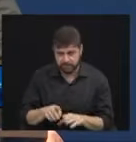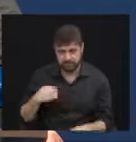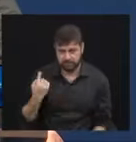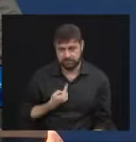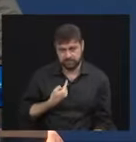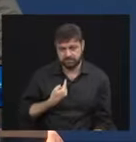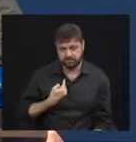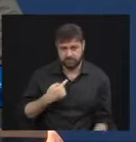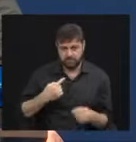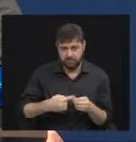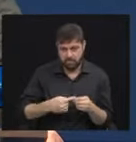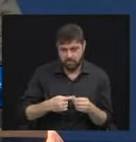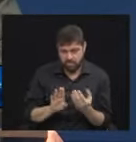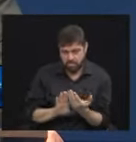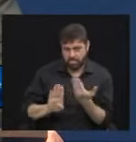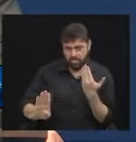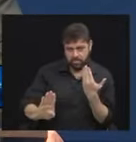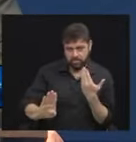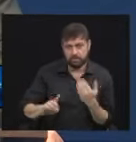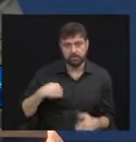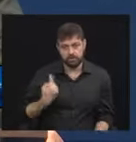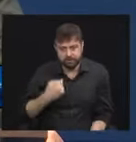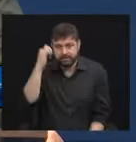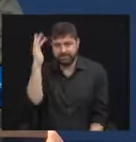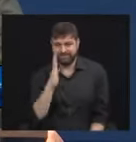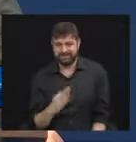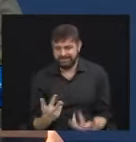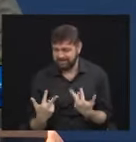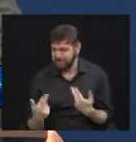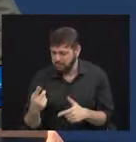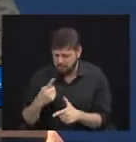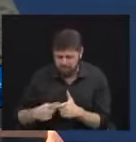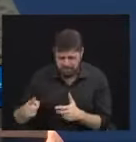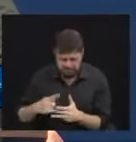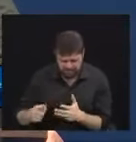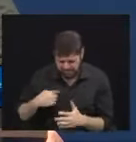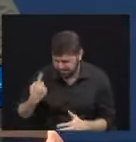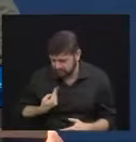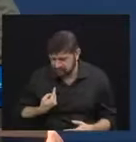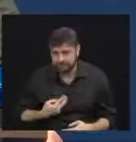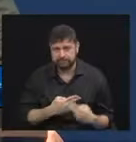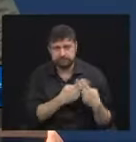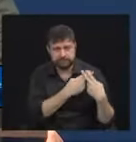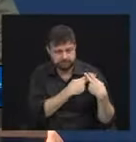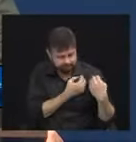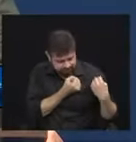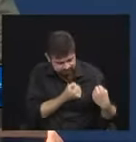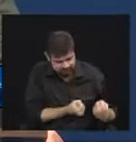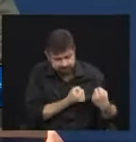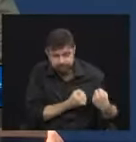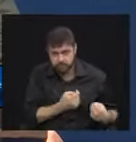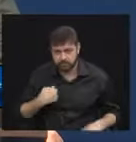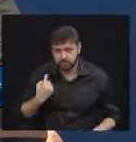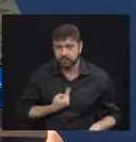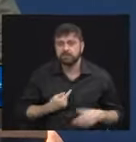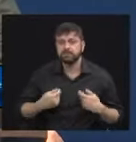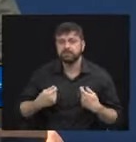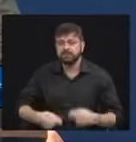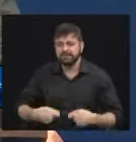ilha. Então, a nossa responsabilidade é muito grande e nós